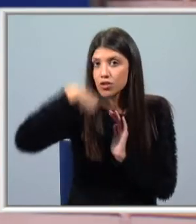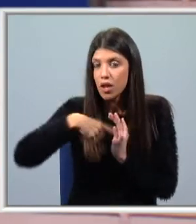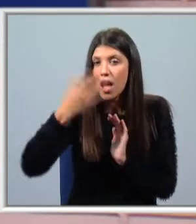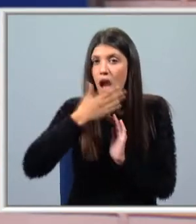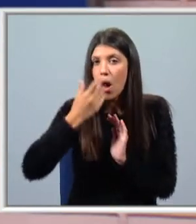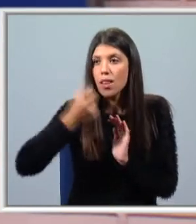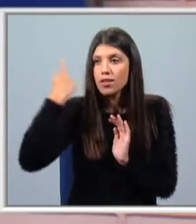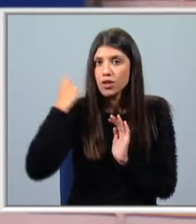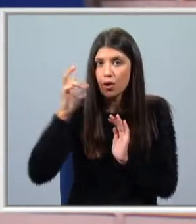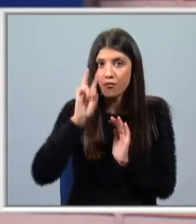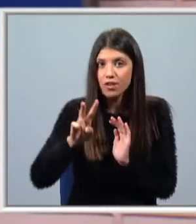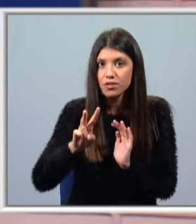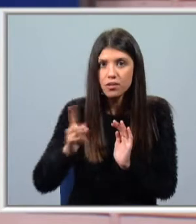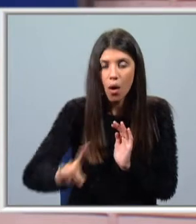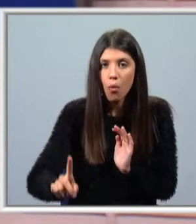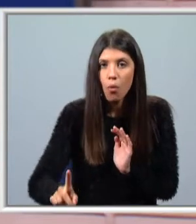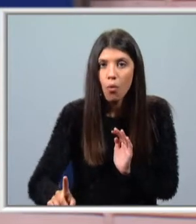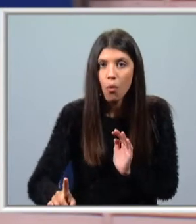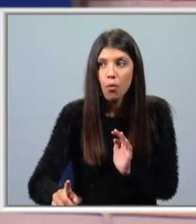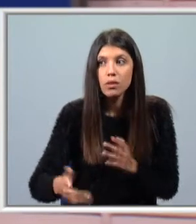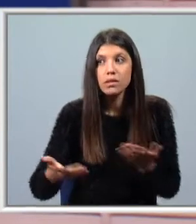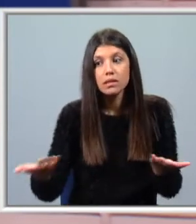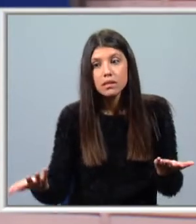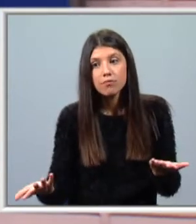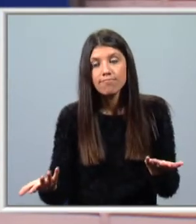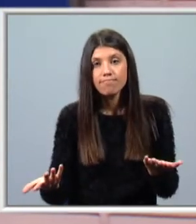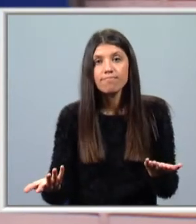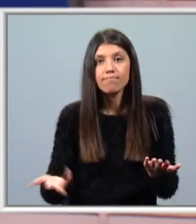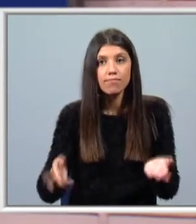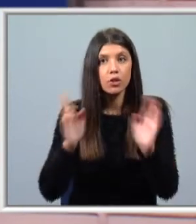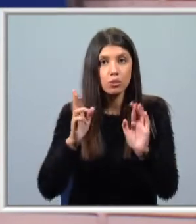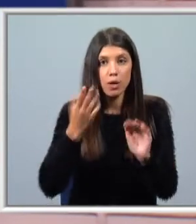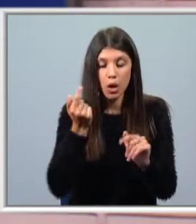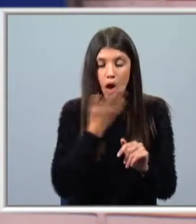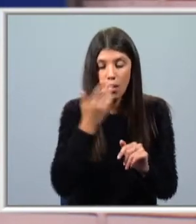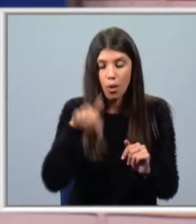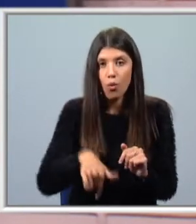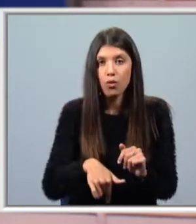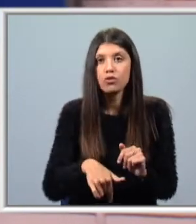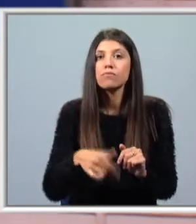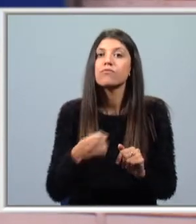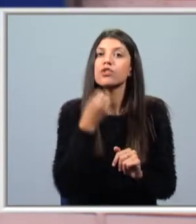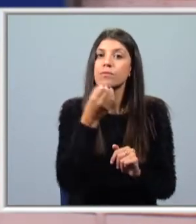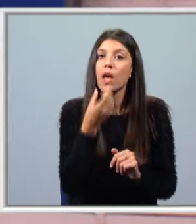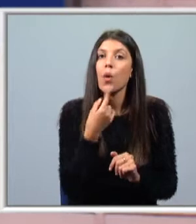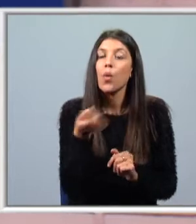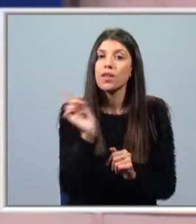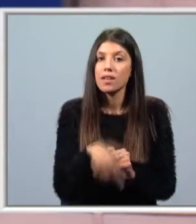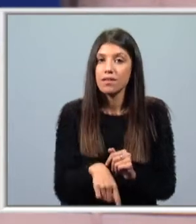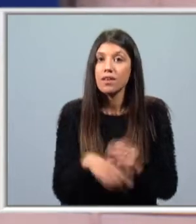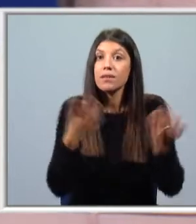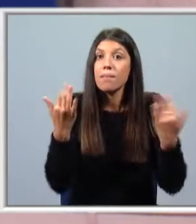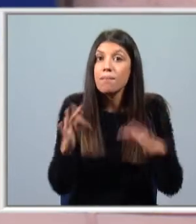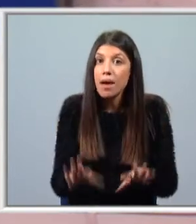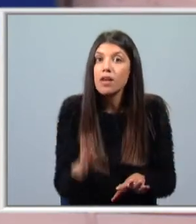bloco anterior? Não? Ora, então eu espero que desta vez, neste bloco, te consiga explicar. De qualquer forma,